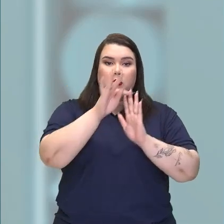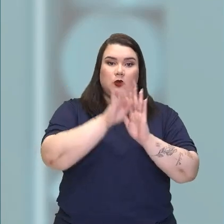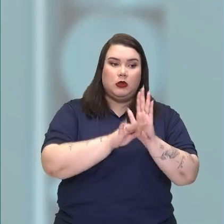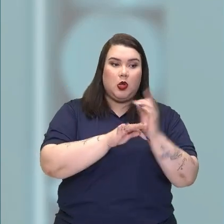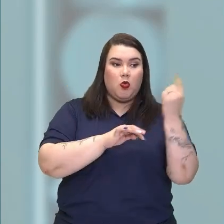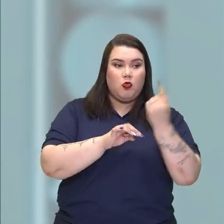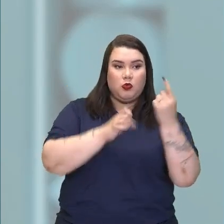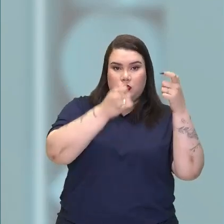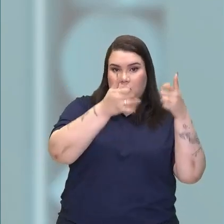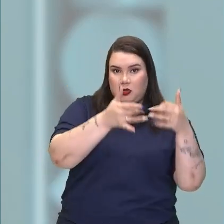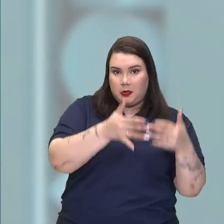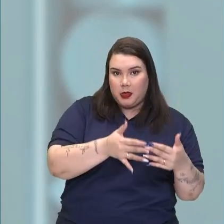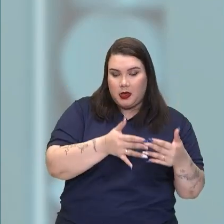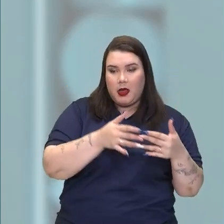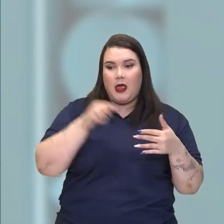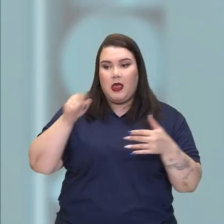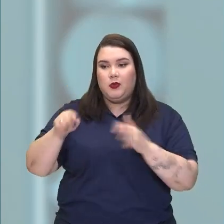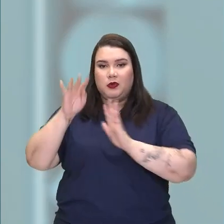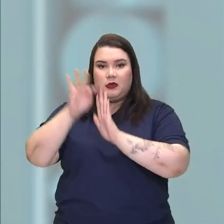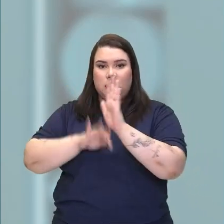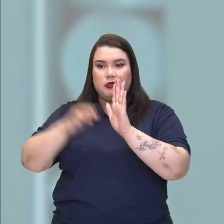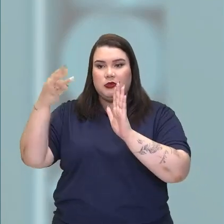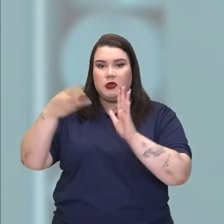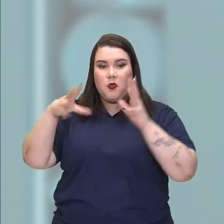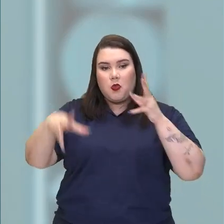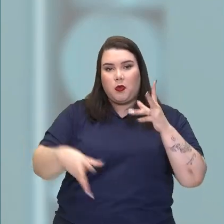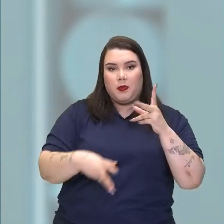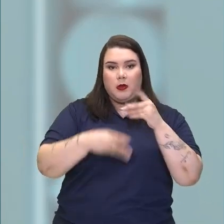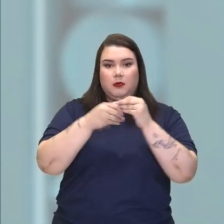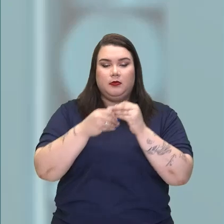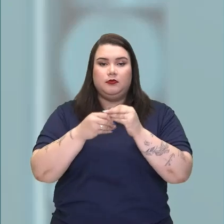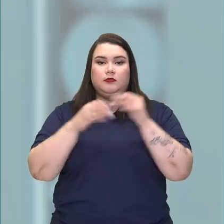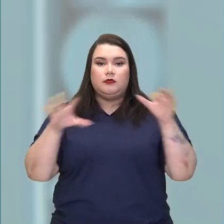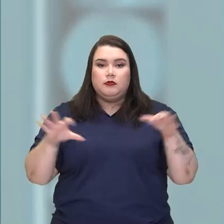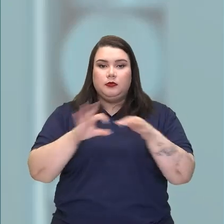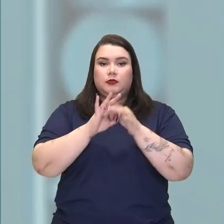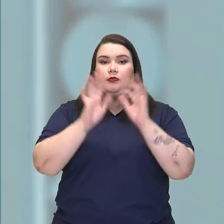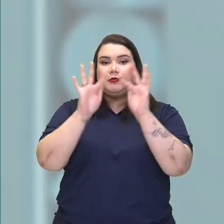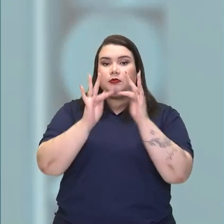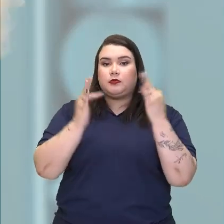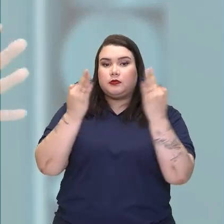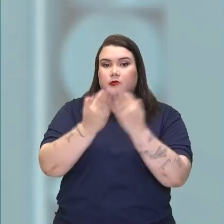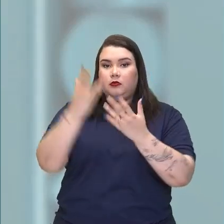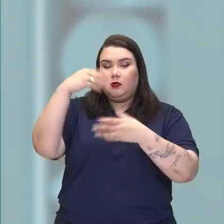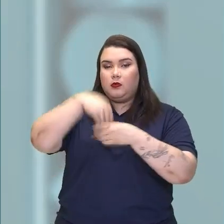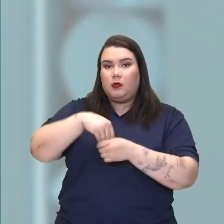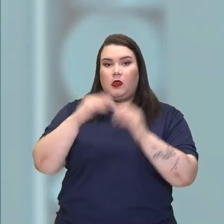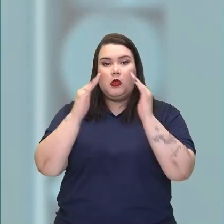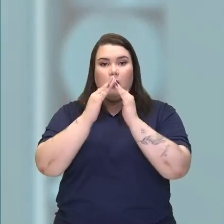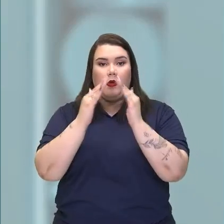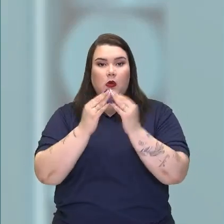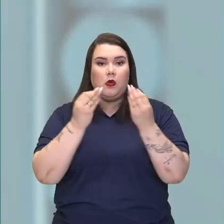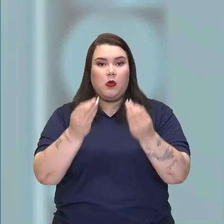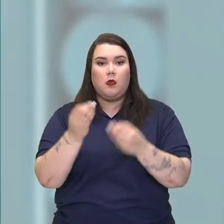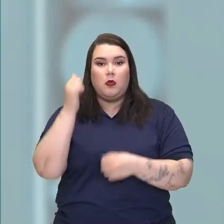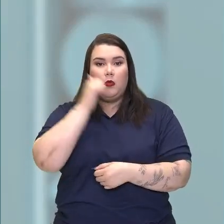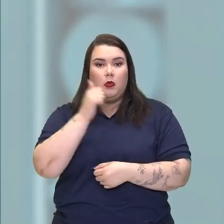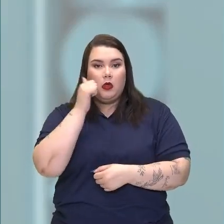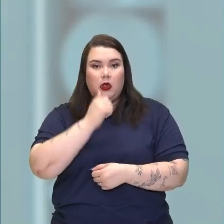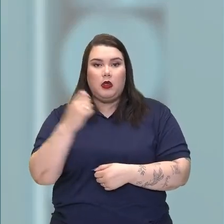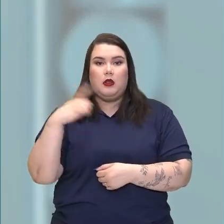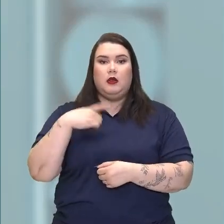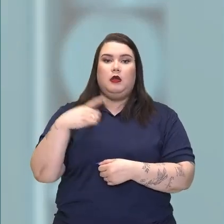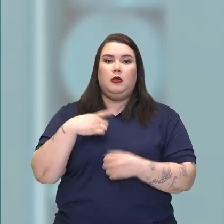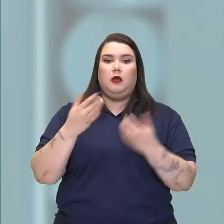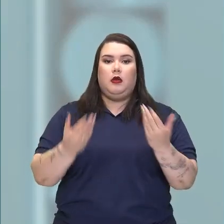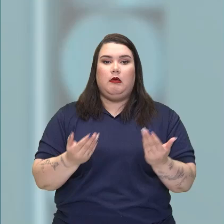1 está falando, né? E ele agora traz, sobretudo, dentro da questão familiar, dentro da casa, como as mulheres recebem,